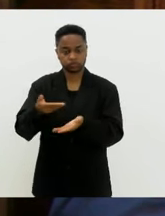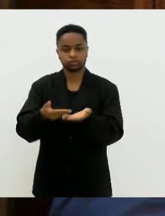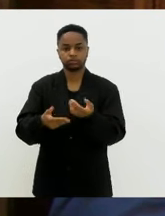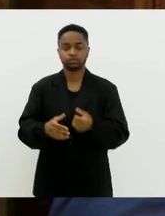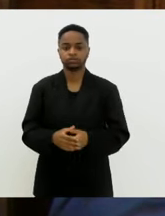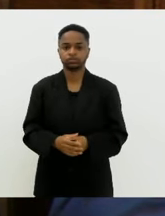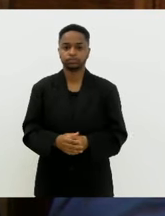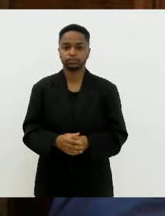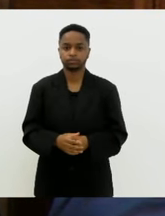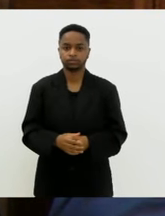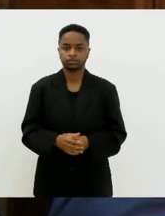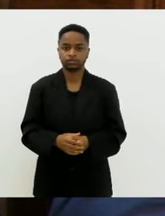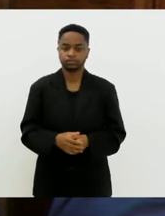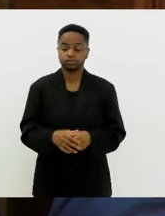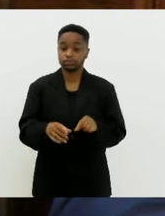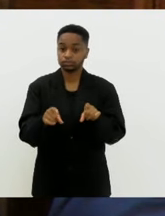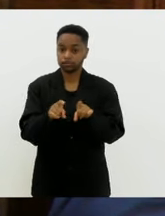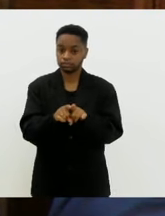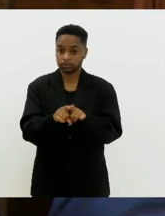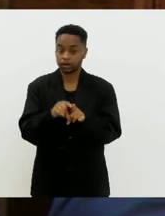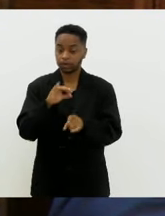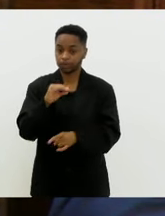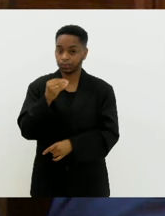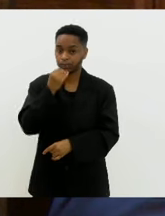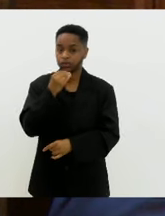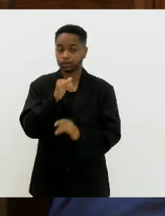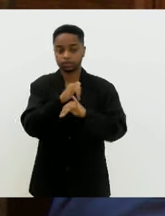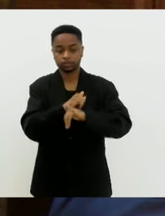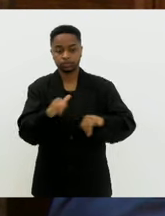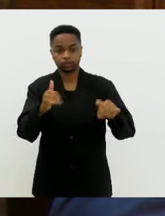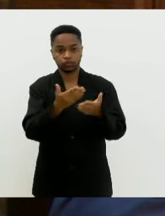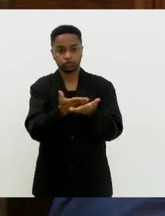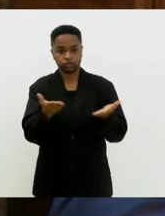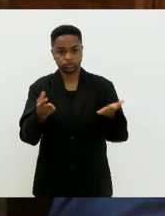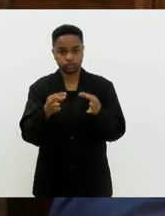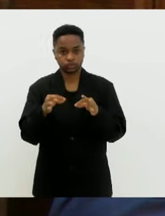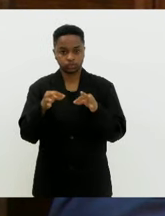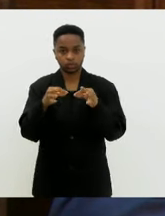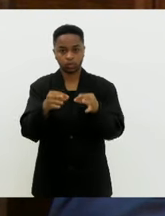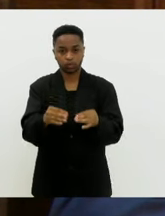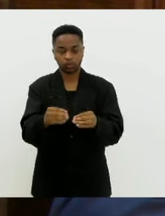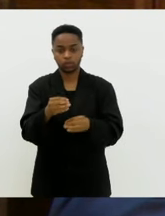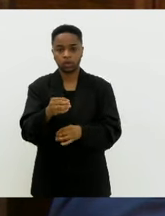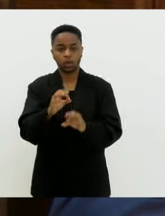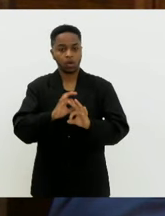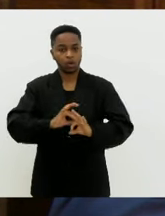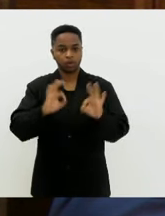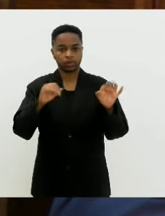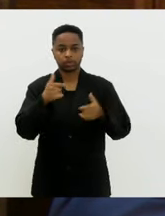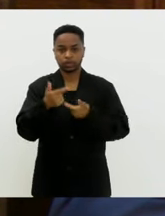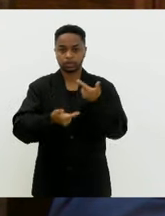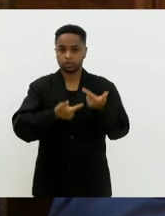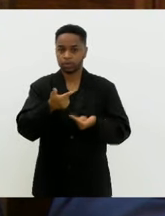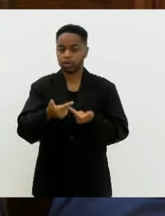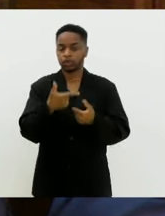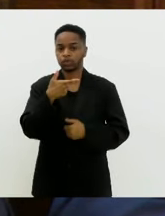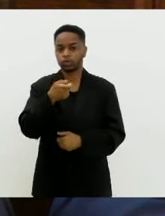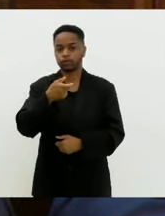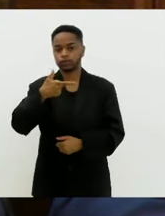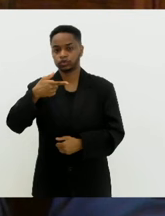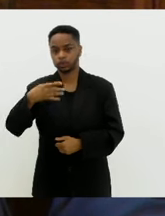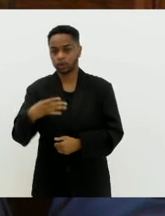também, né, ao ensejo, desejar a todos que tenham um profícuo trabalho, um ano legislativo muito